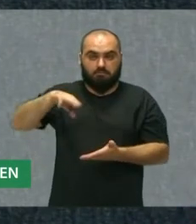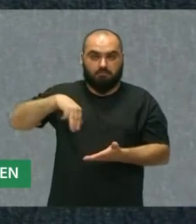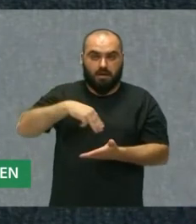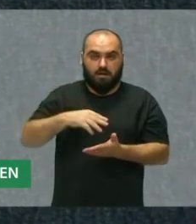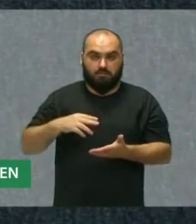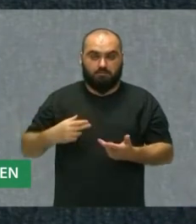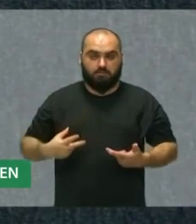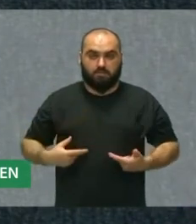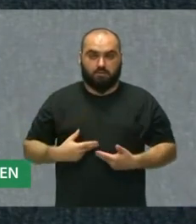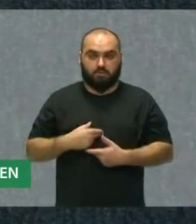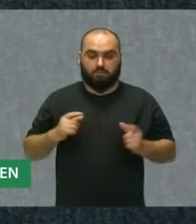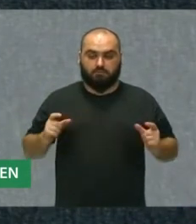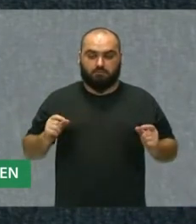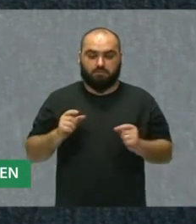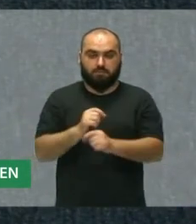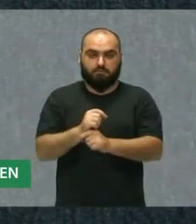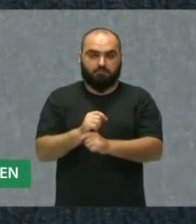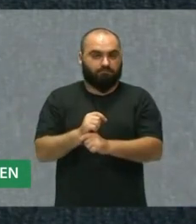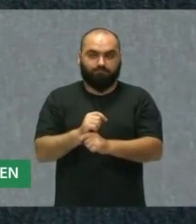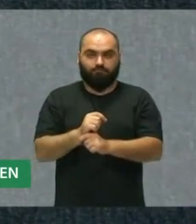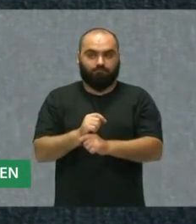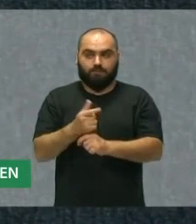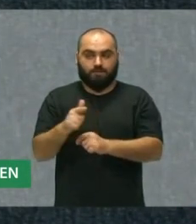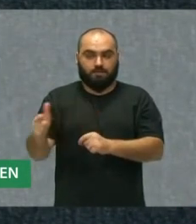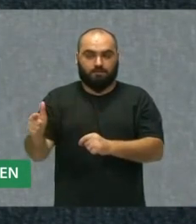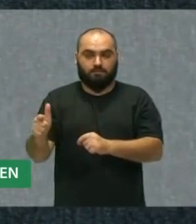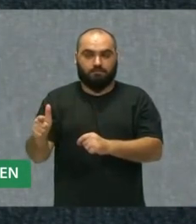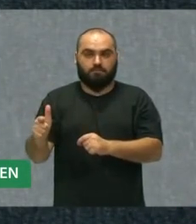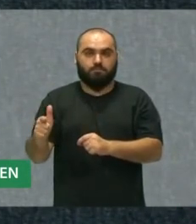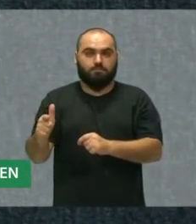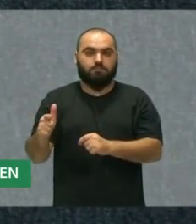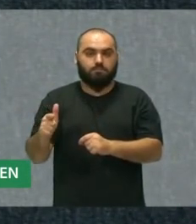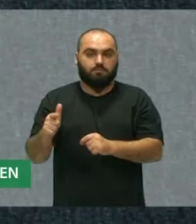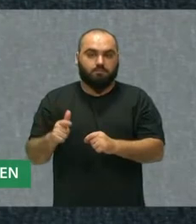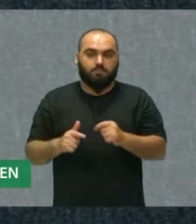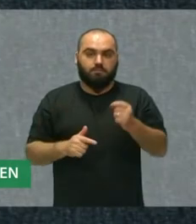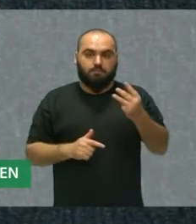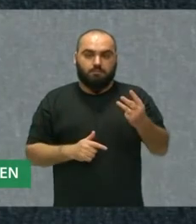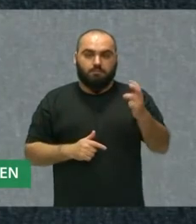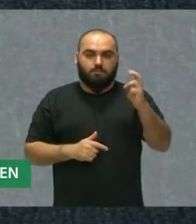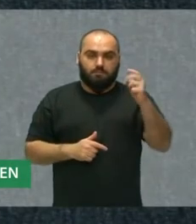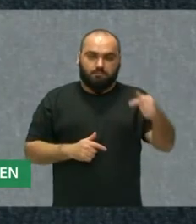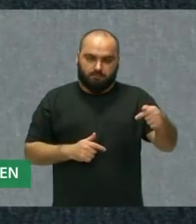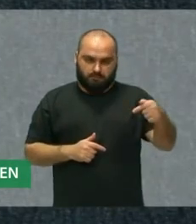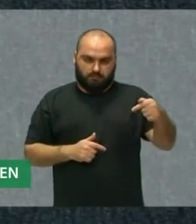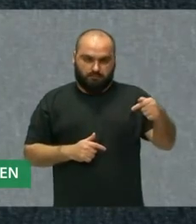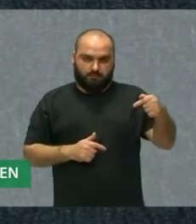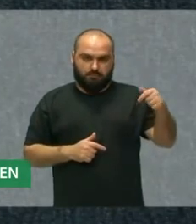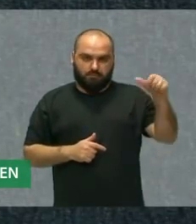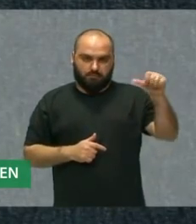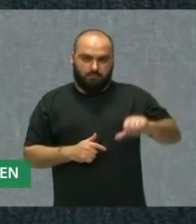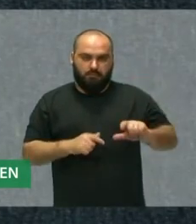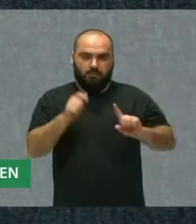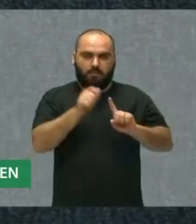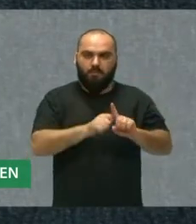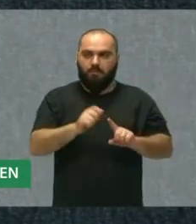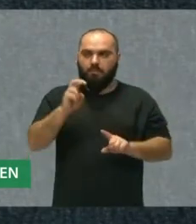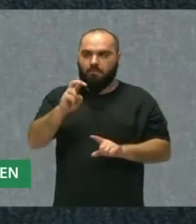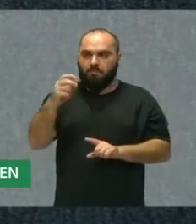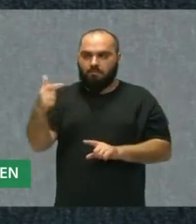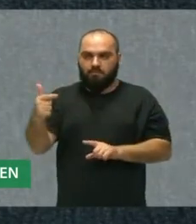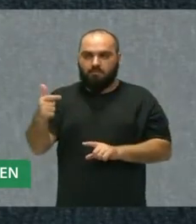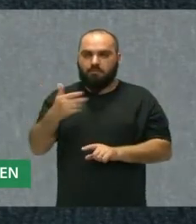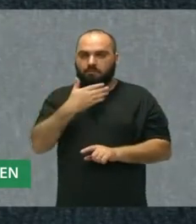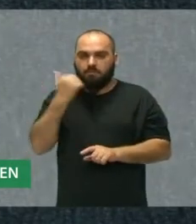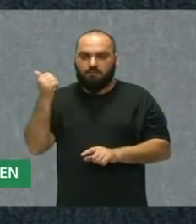sua integralidade, cujo percentual de cumprimento está entre 37% no pior mês e 52% no